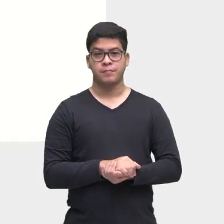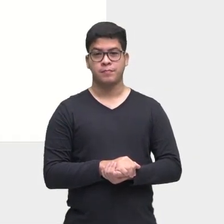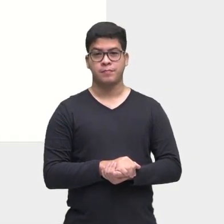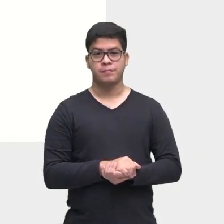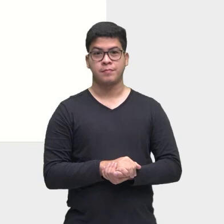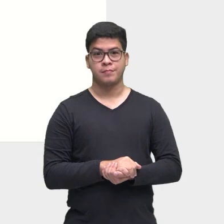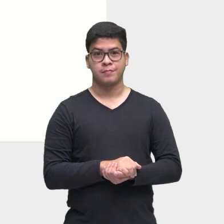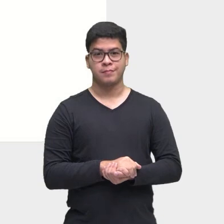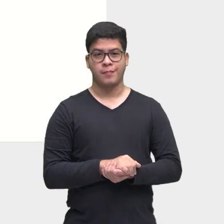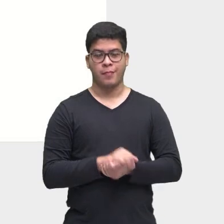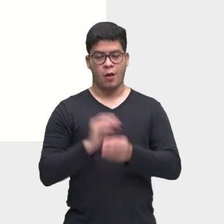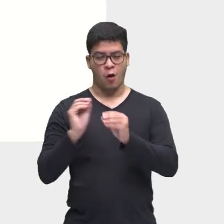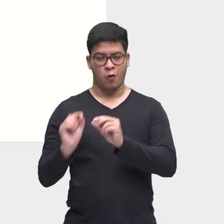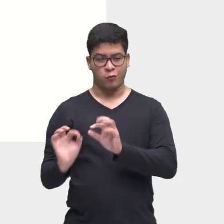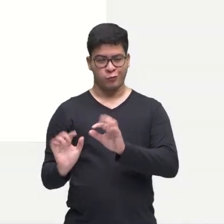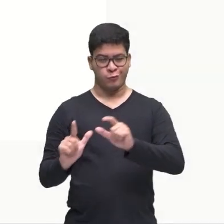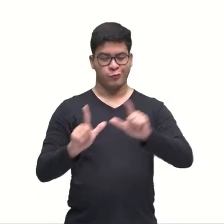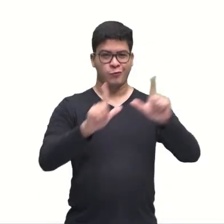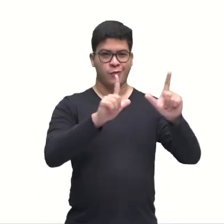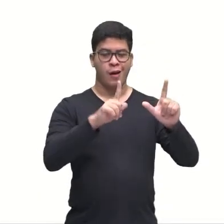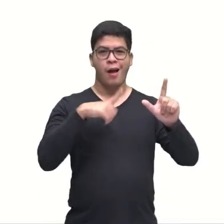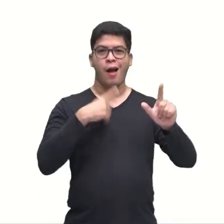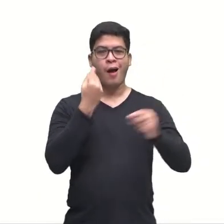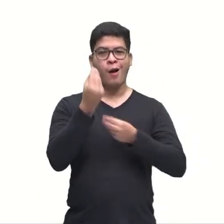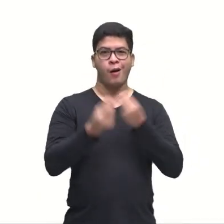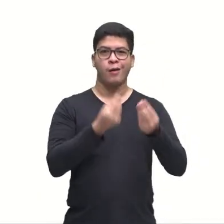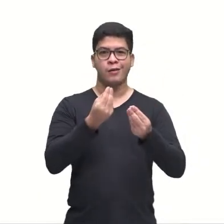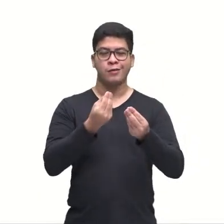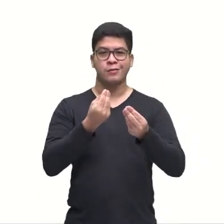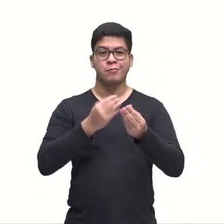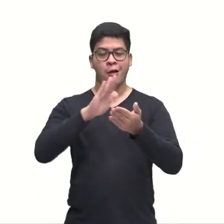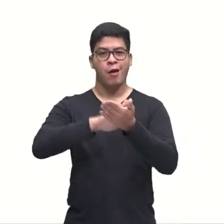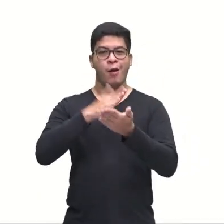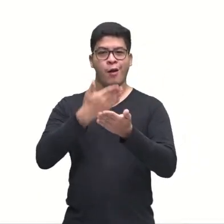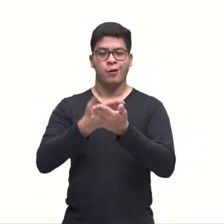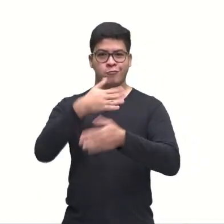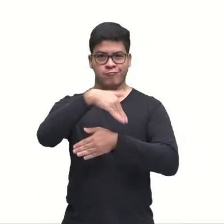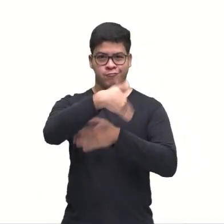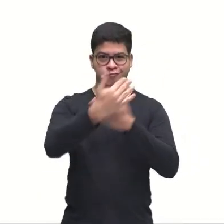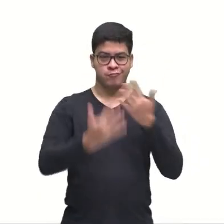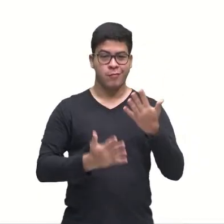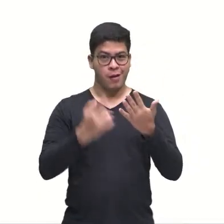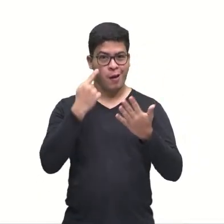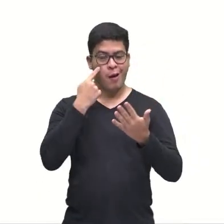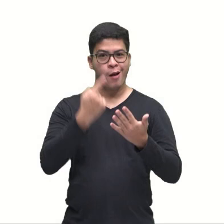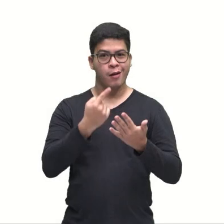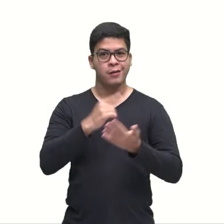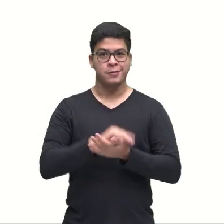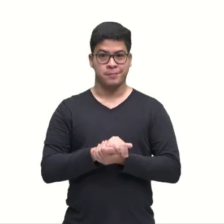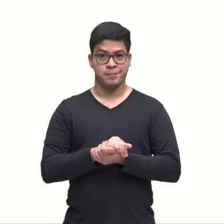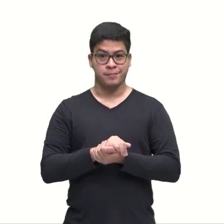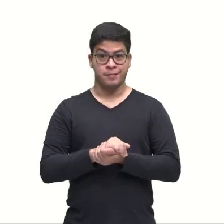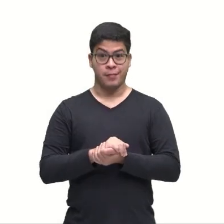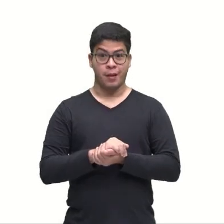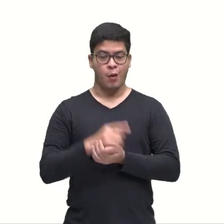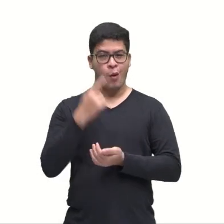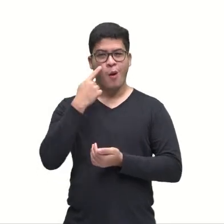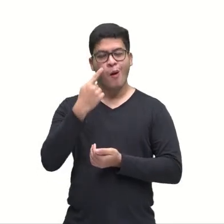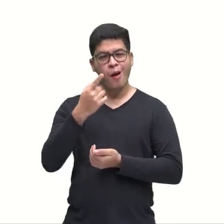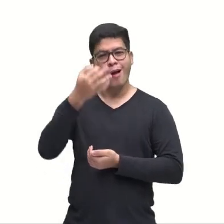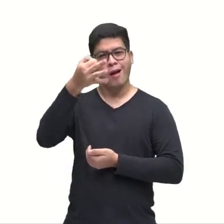Muito bem, vou arrastar um pouquinho aqui, né, para não atrapalhar a transmissão de Libras, né? Então aqui, ó, 300,